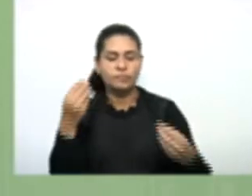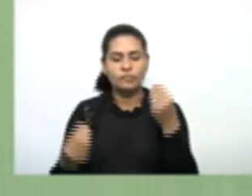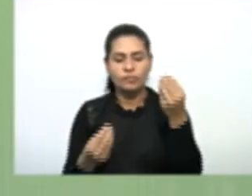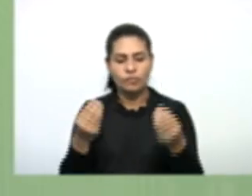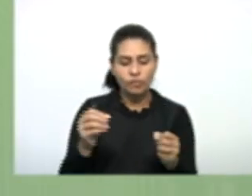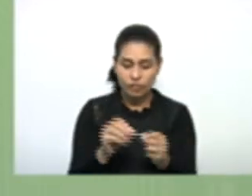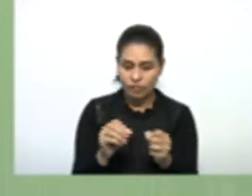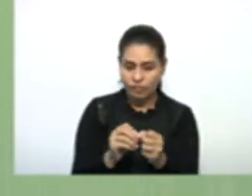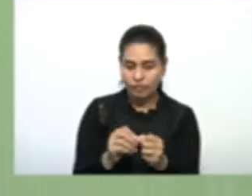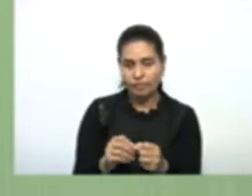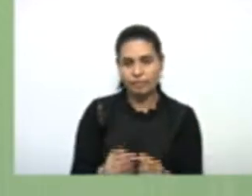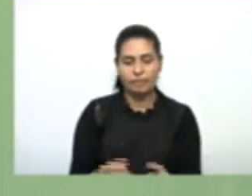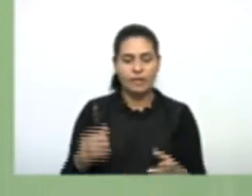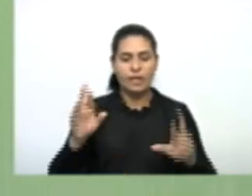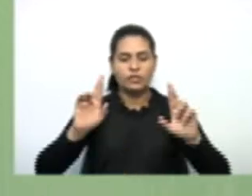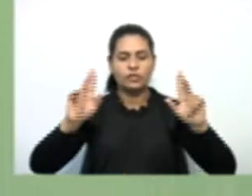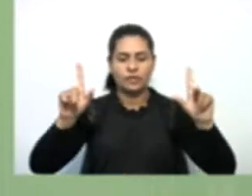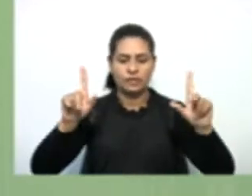cooperativos.